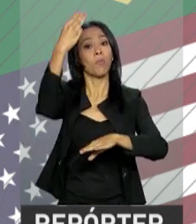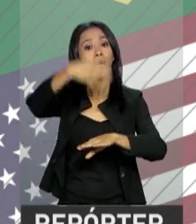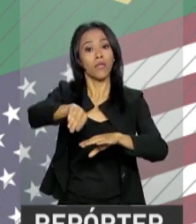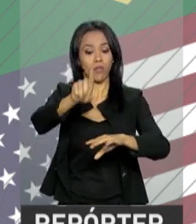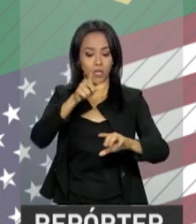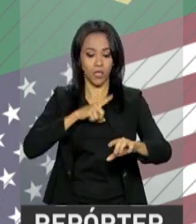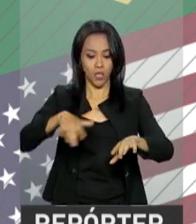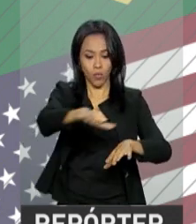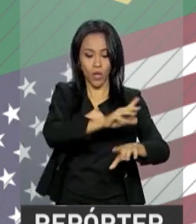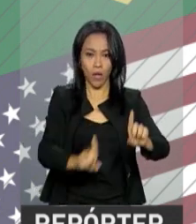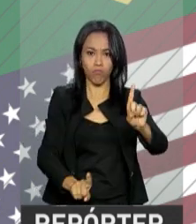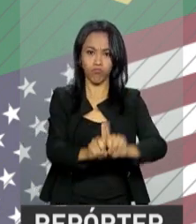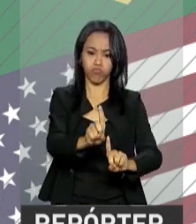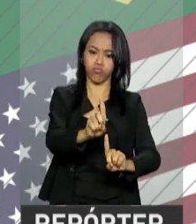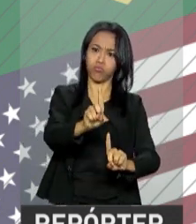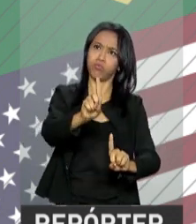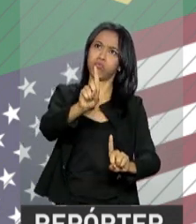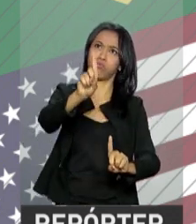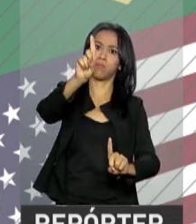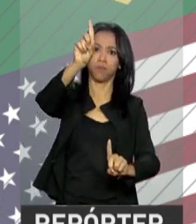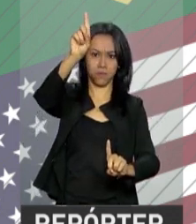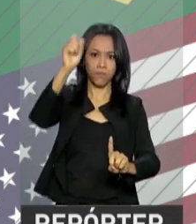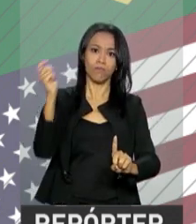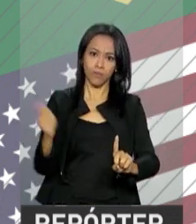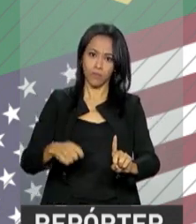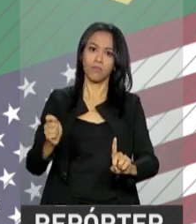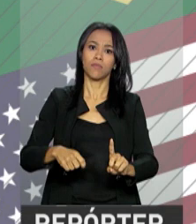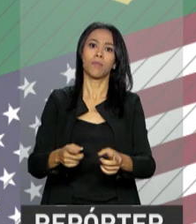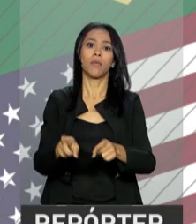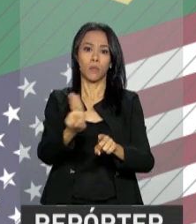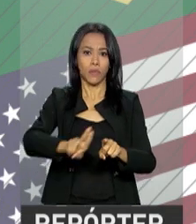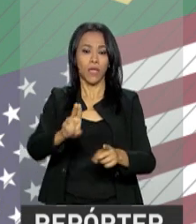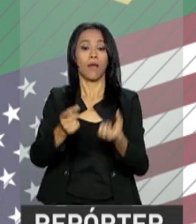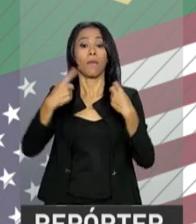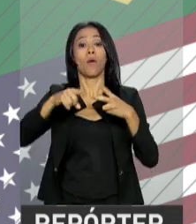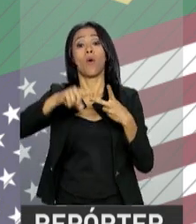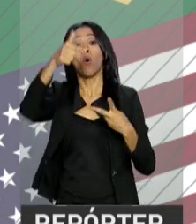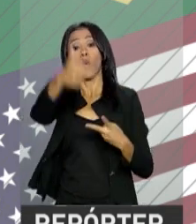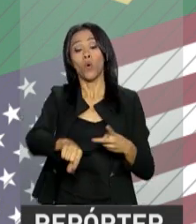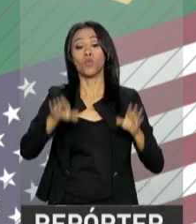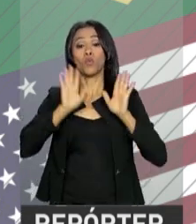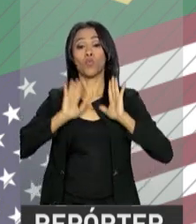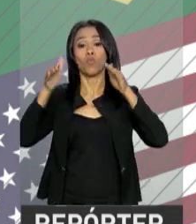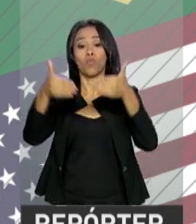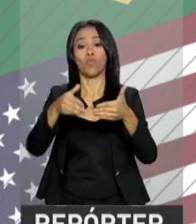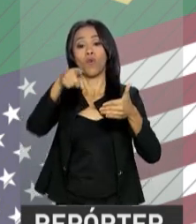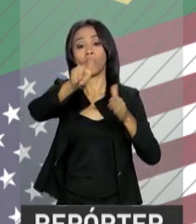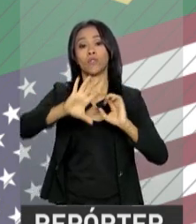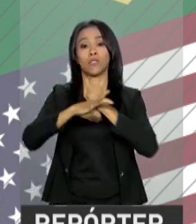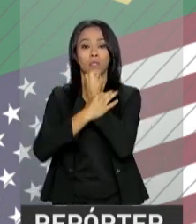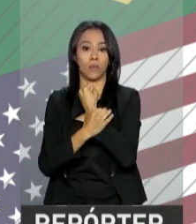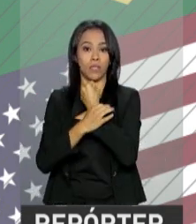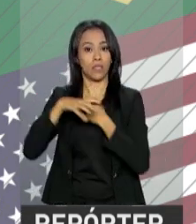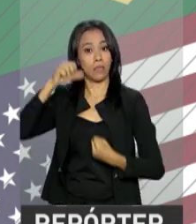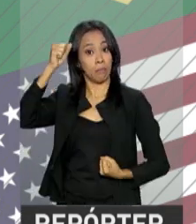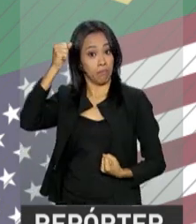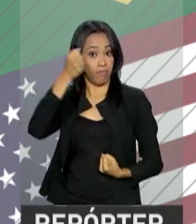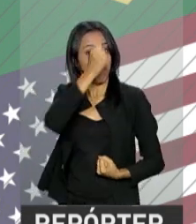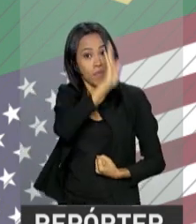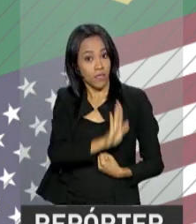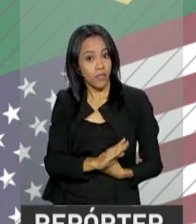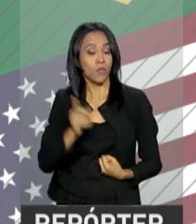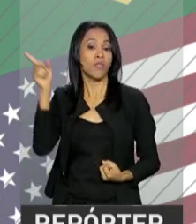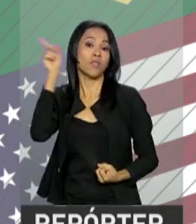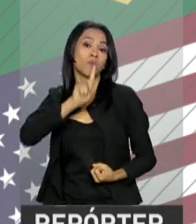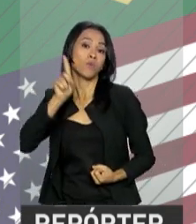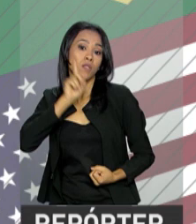alcântara no maranhão também foi lançado o fórum permanente de segurança brasil estados unidos com atividades que envolvem